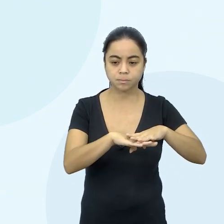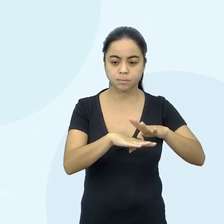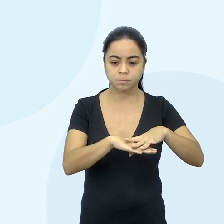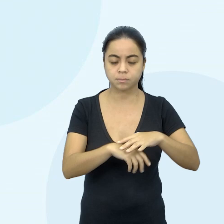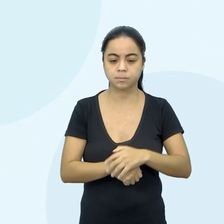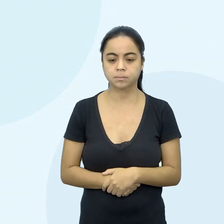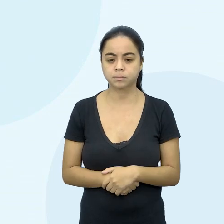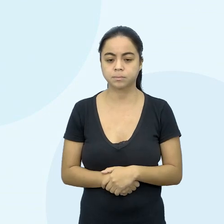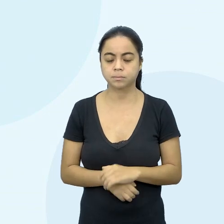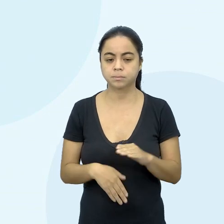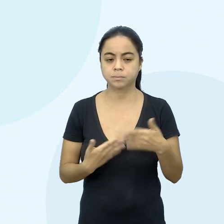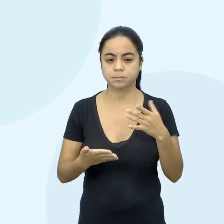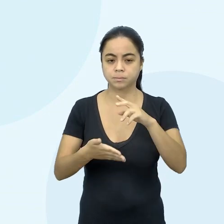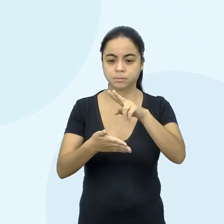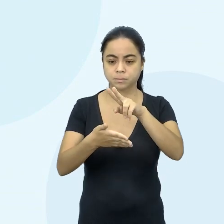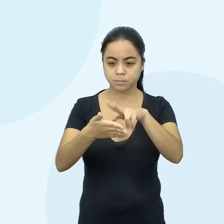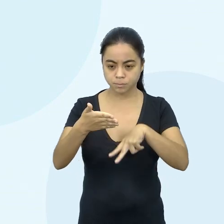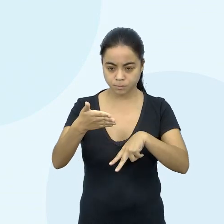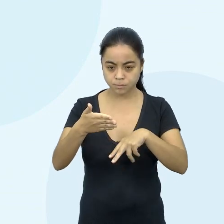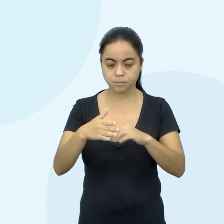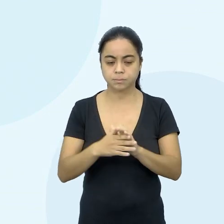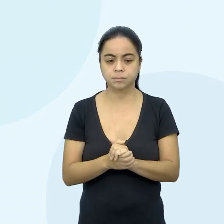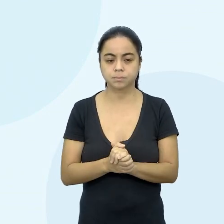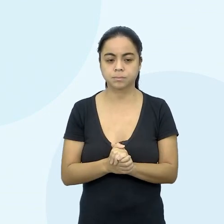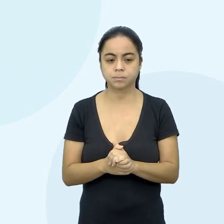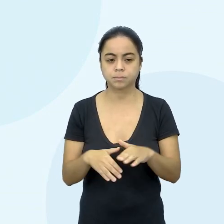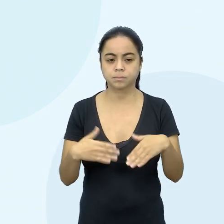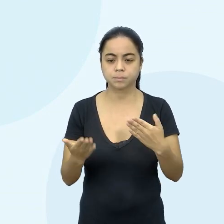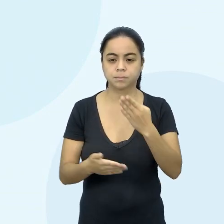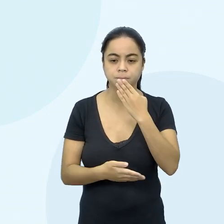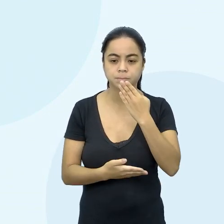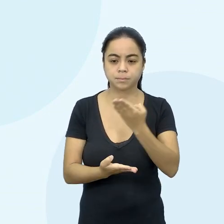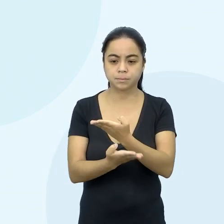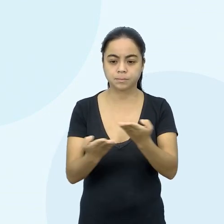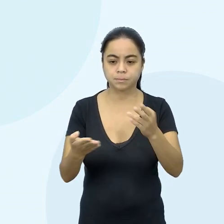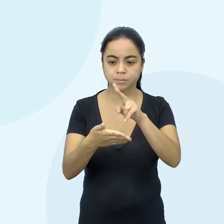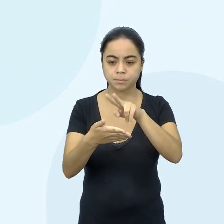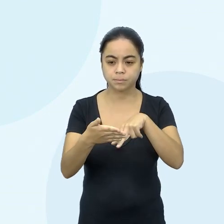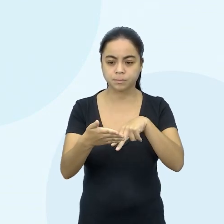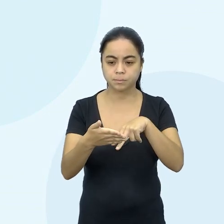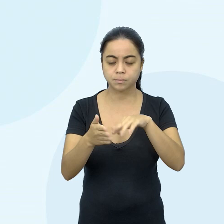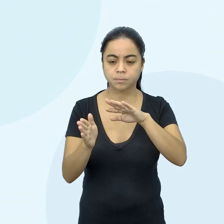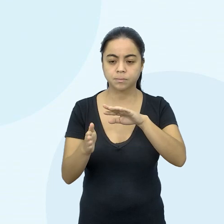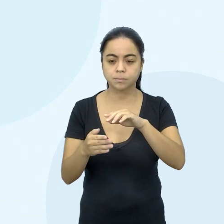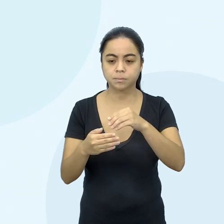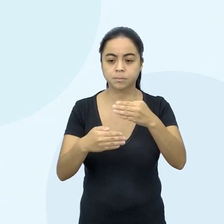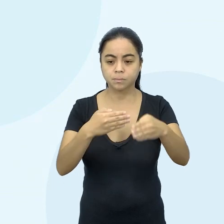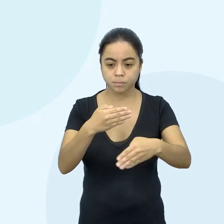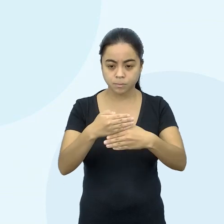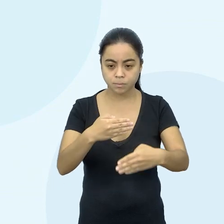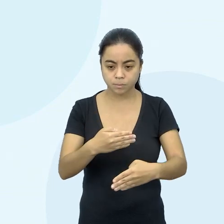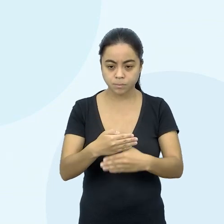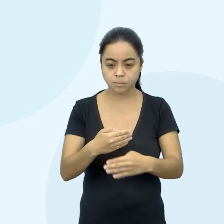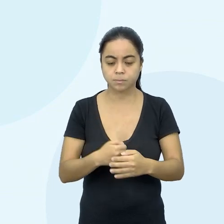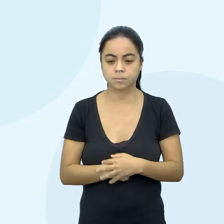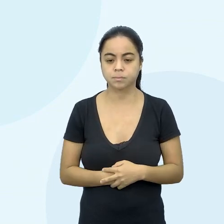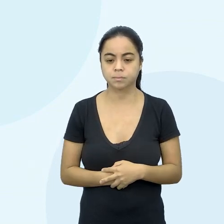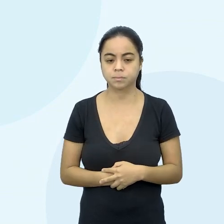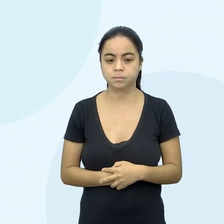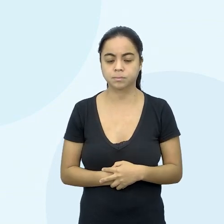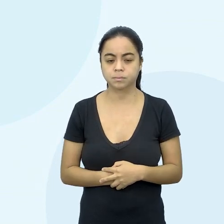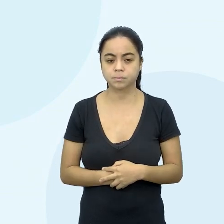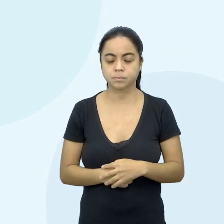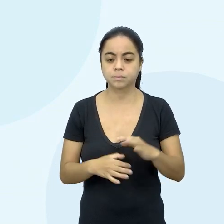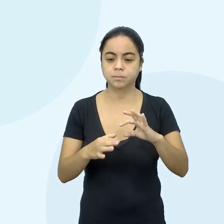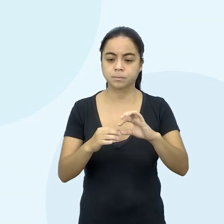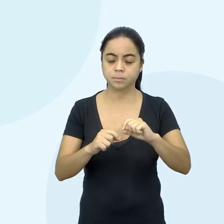conectada. Então eu vou ler esses 2 parágrafos e aí eu vou pedir para vocês lerem os outros 2 parágrafos. Nós vamos